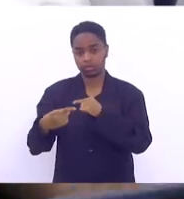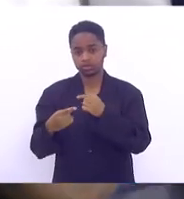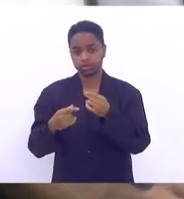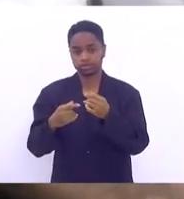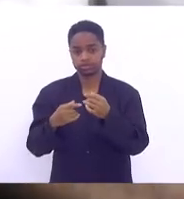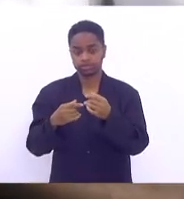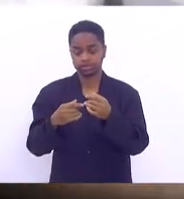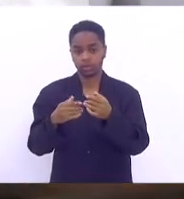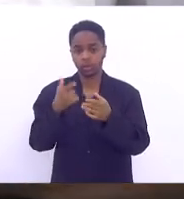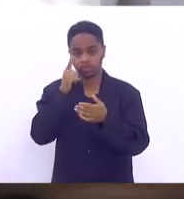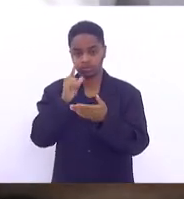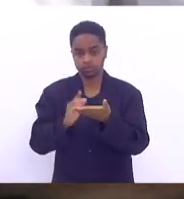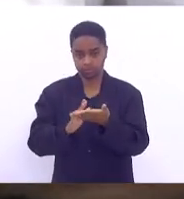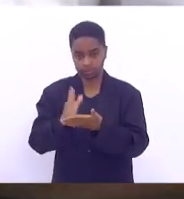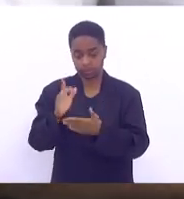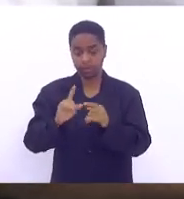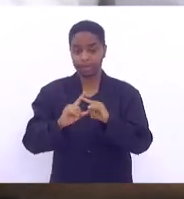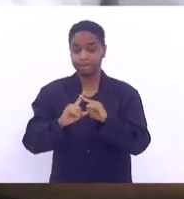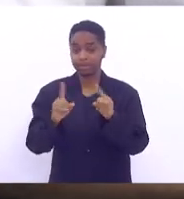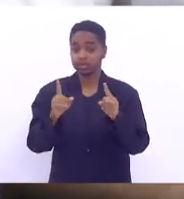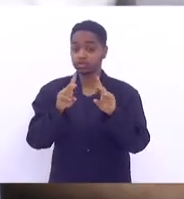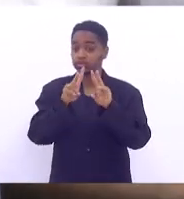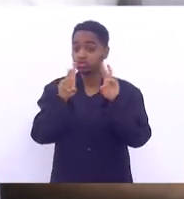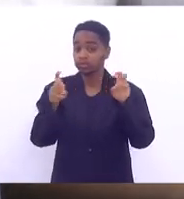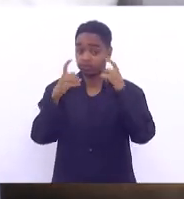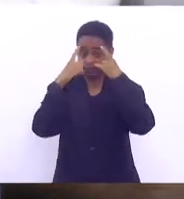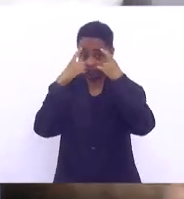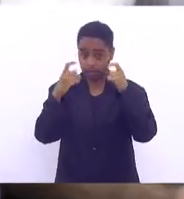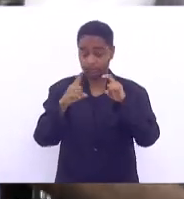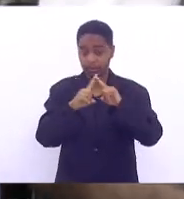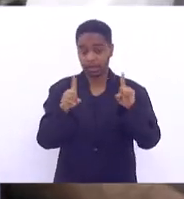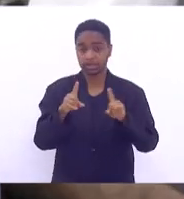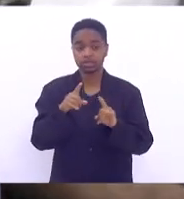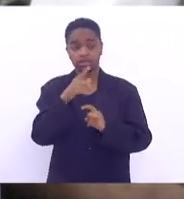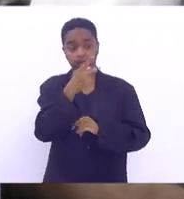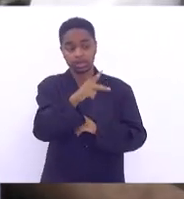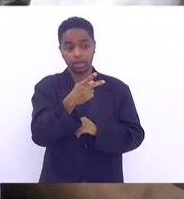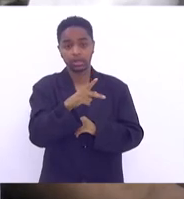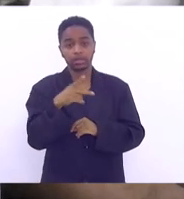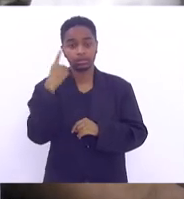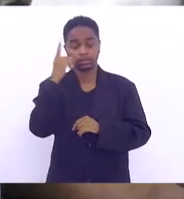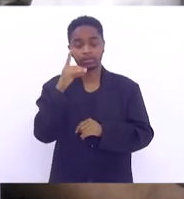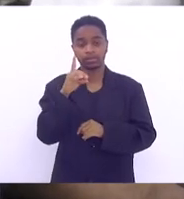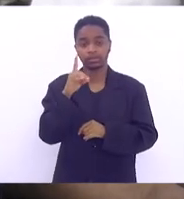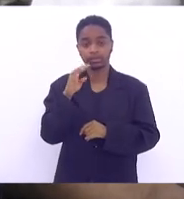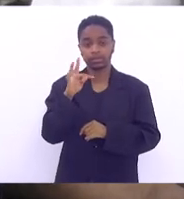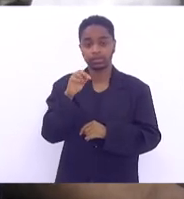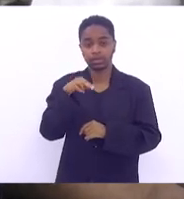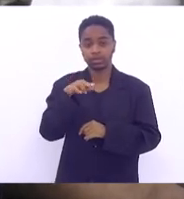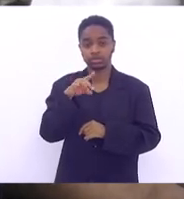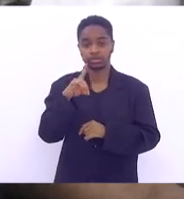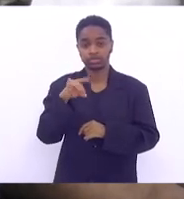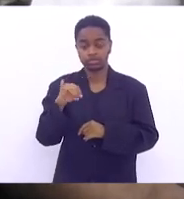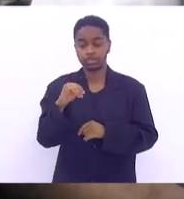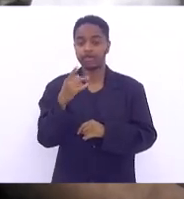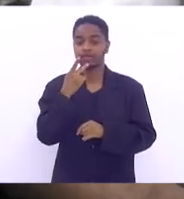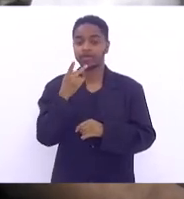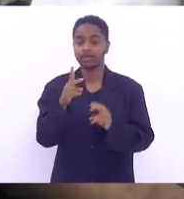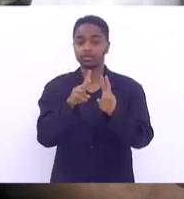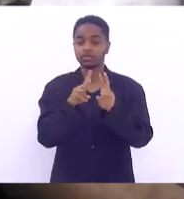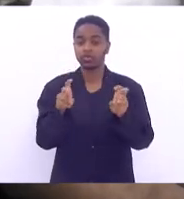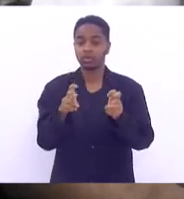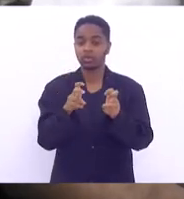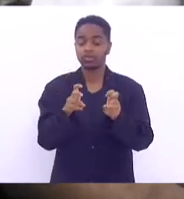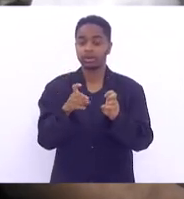violência. Entendo que o projeto do deputado Tandy tem a ver com fraude em apostas. Então,